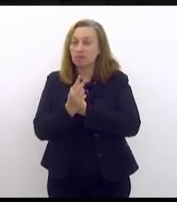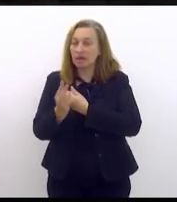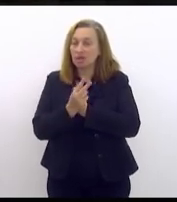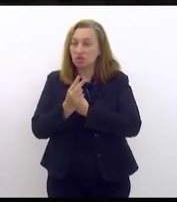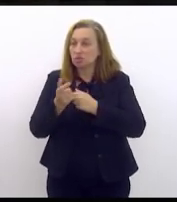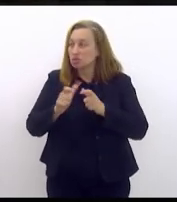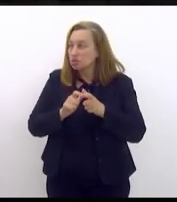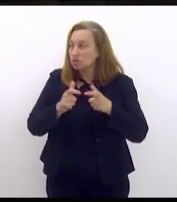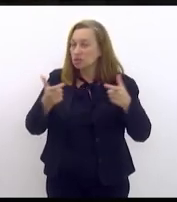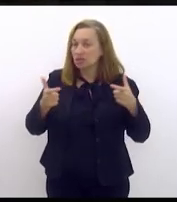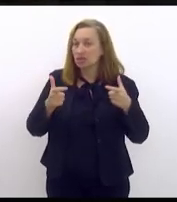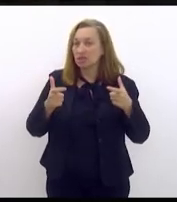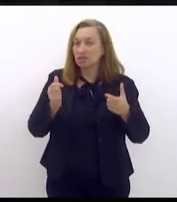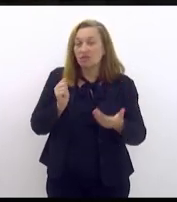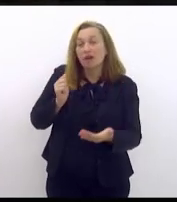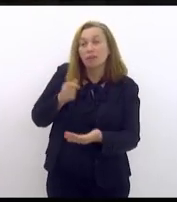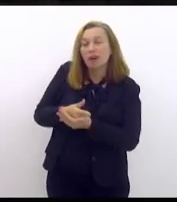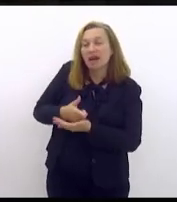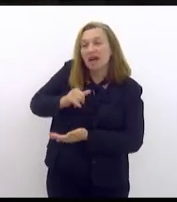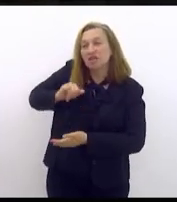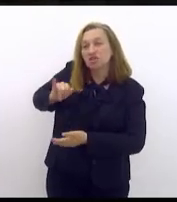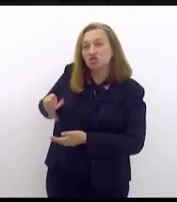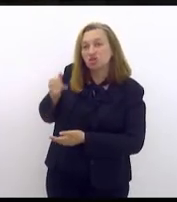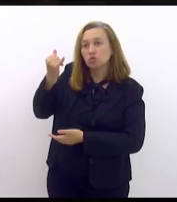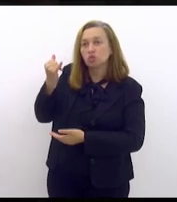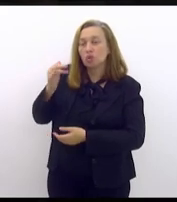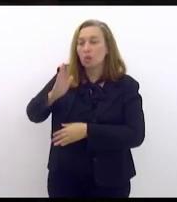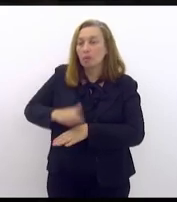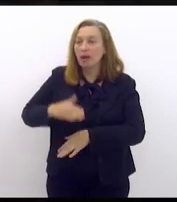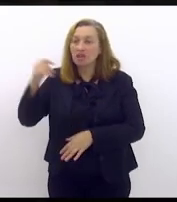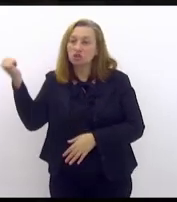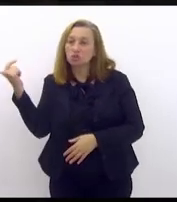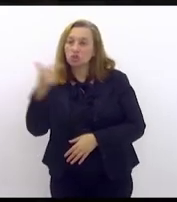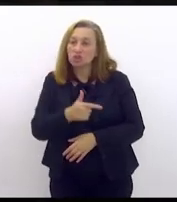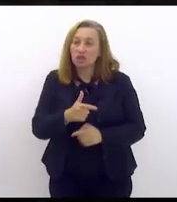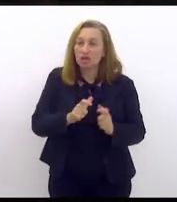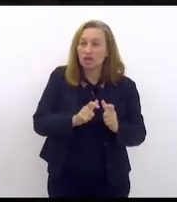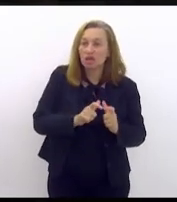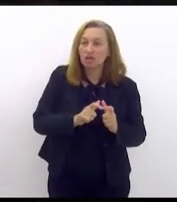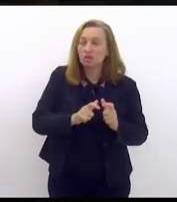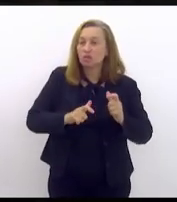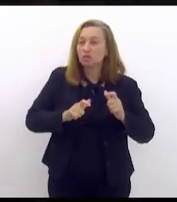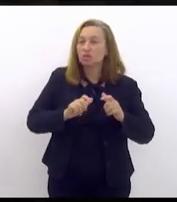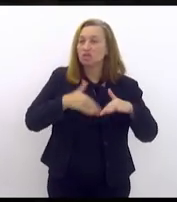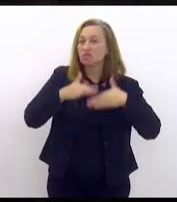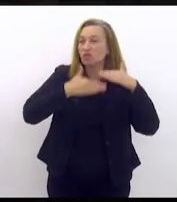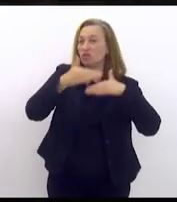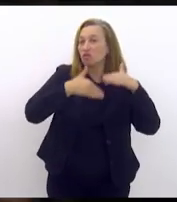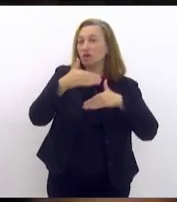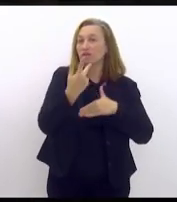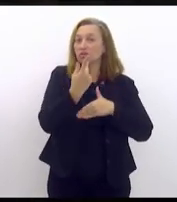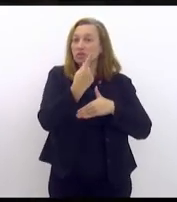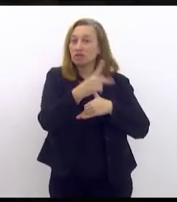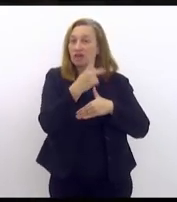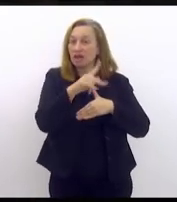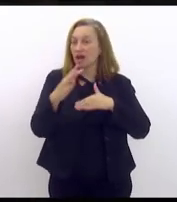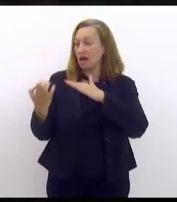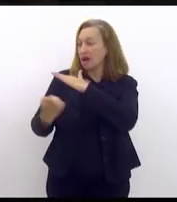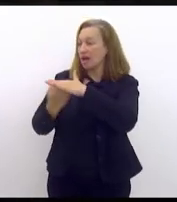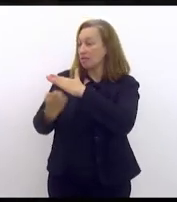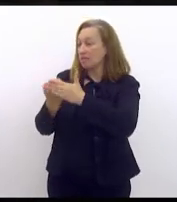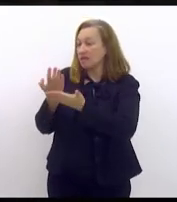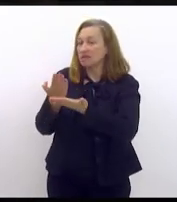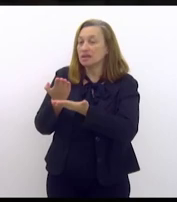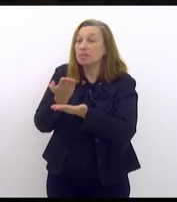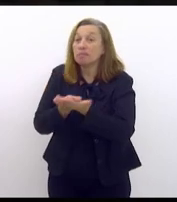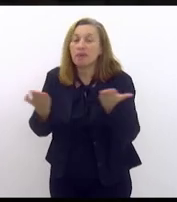grande e vai pagar de juro mais do que ela cresce, a empresa quebra.